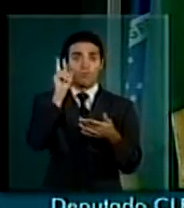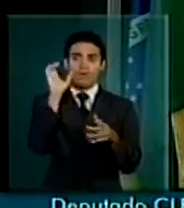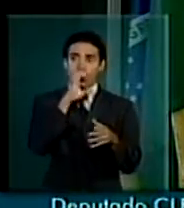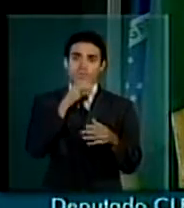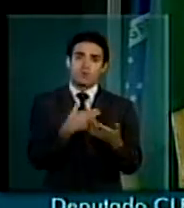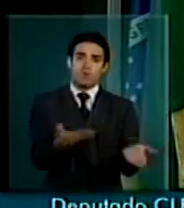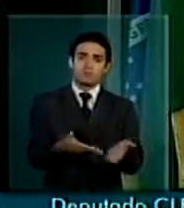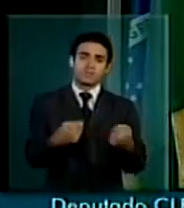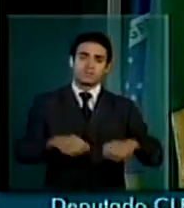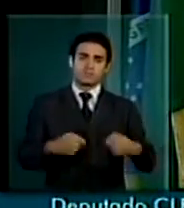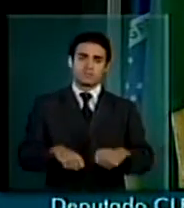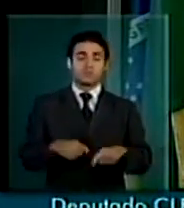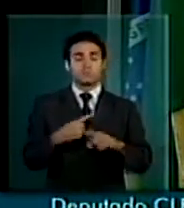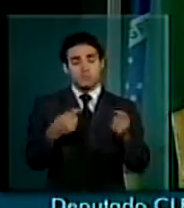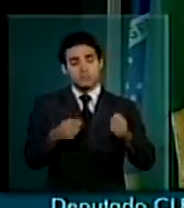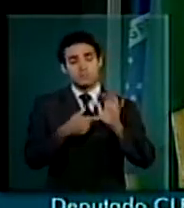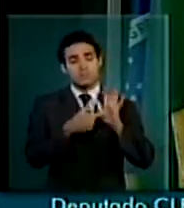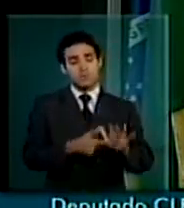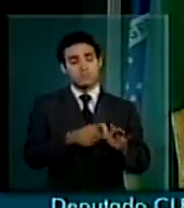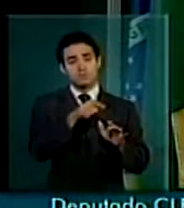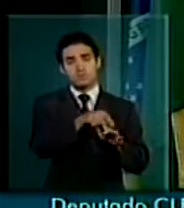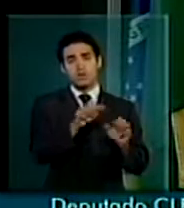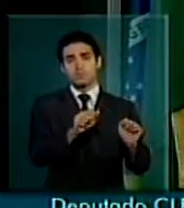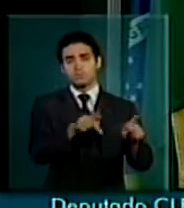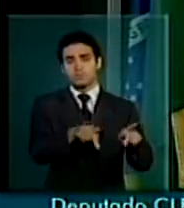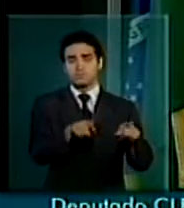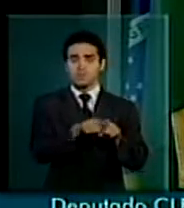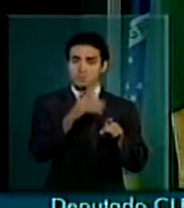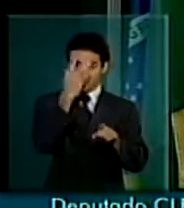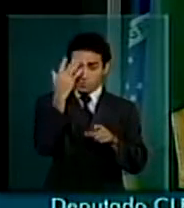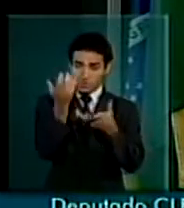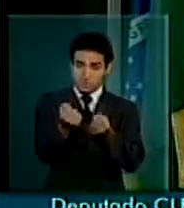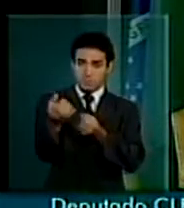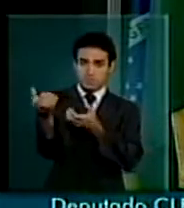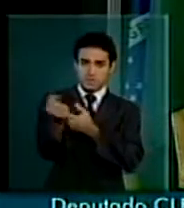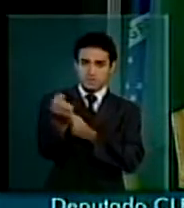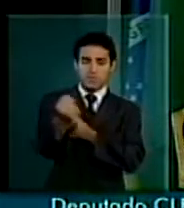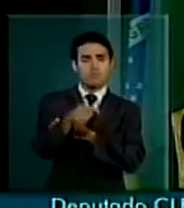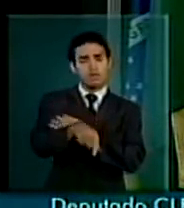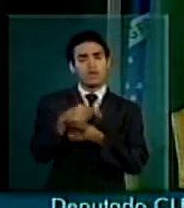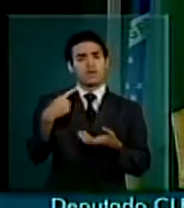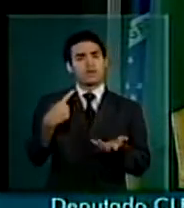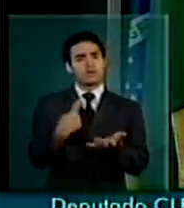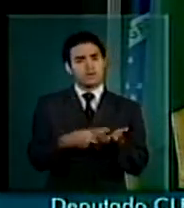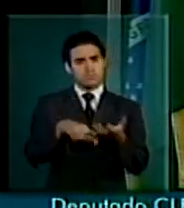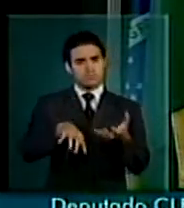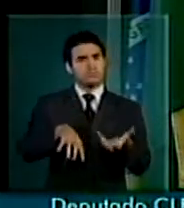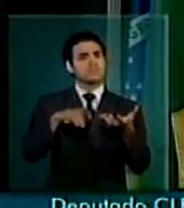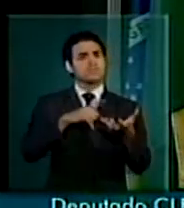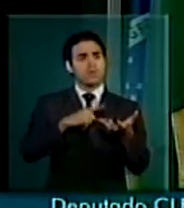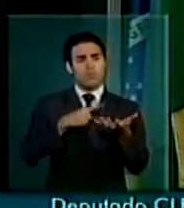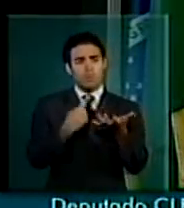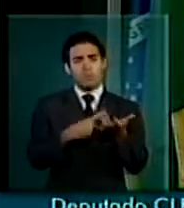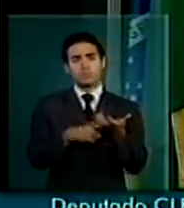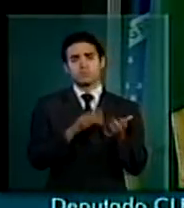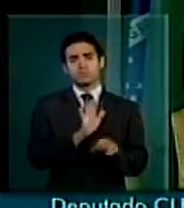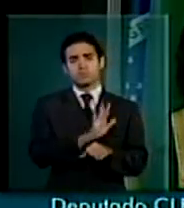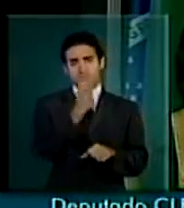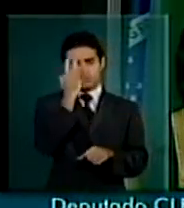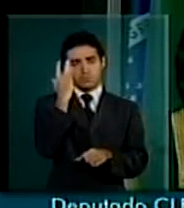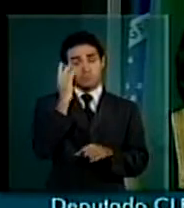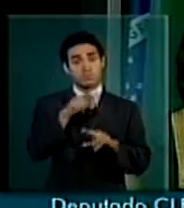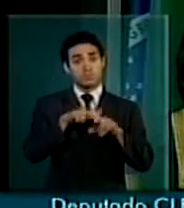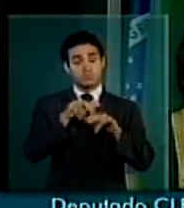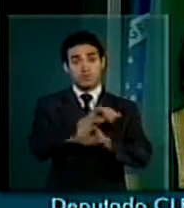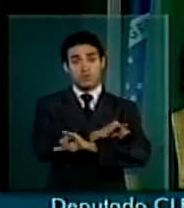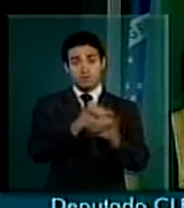nós precisamos mostrar aos aposentados do Brasil, aos pensionistas, que esta casa tem sim compromisso com eles. E nesse sentido eu quero chamar a atenção dos